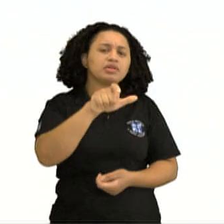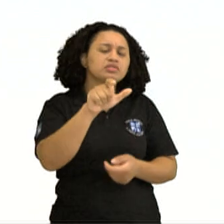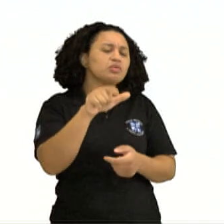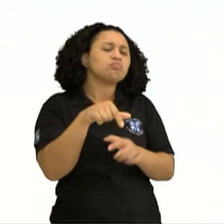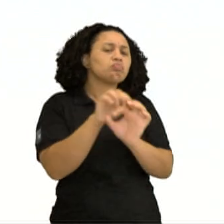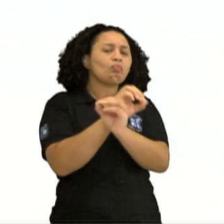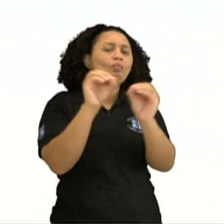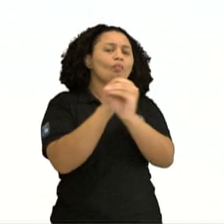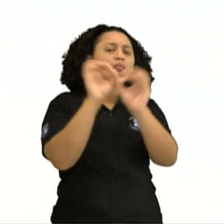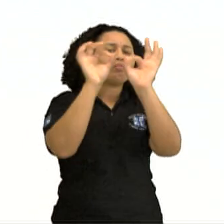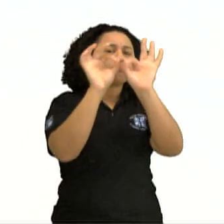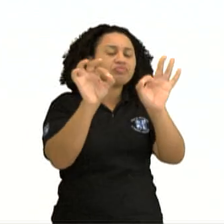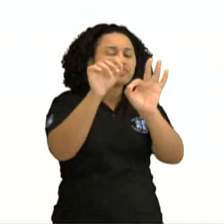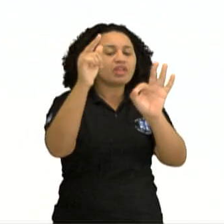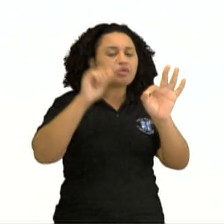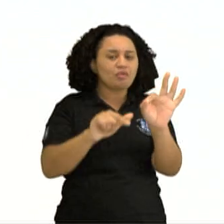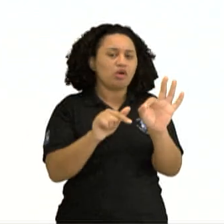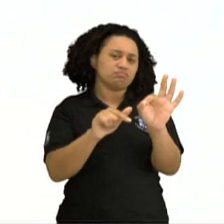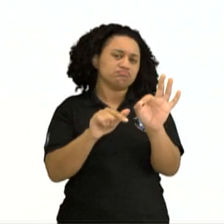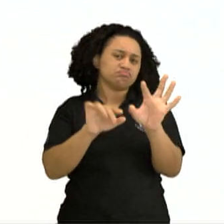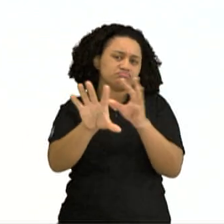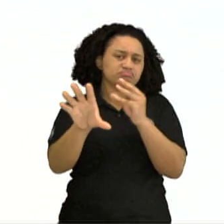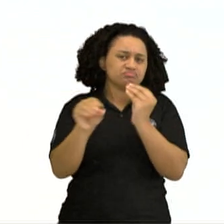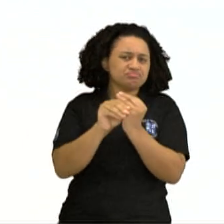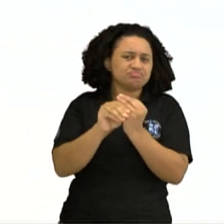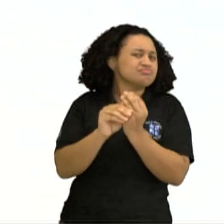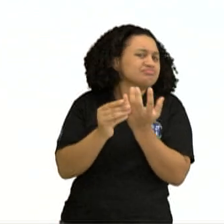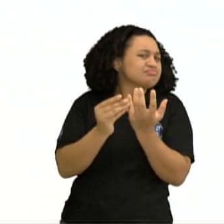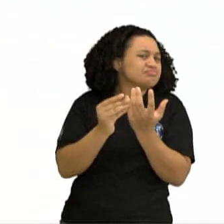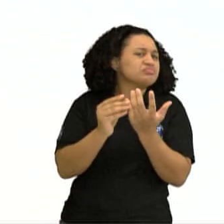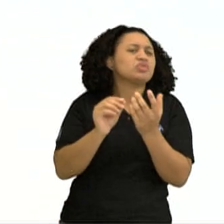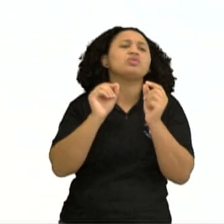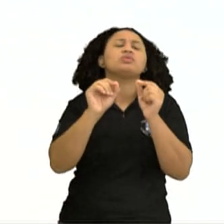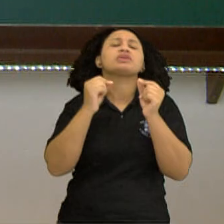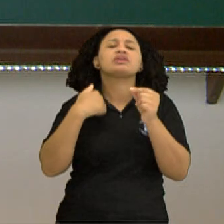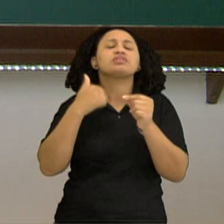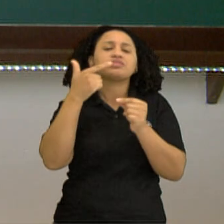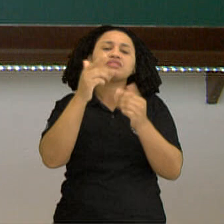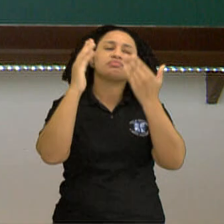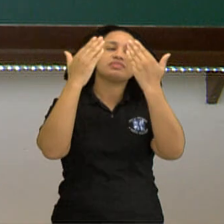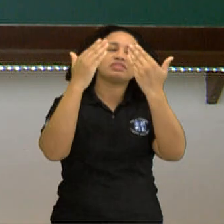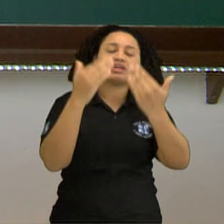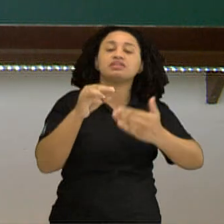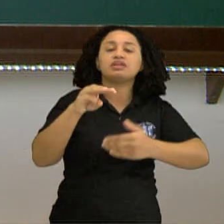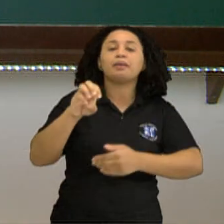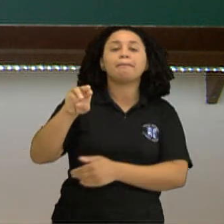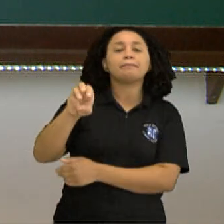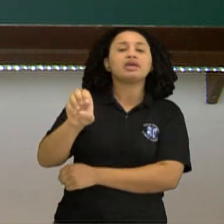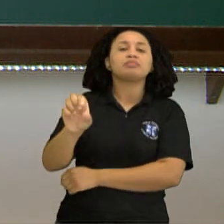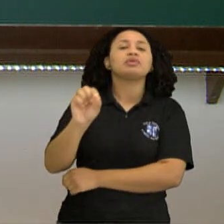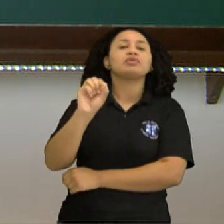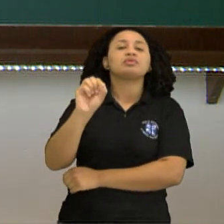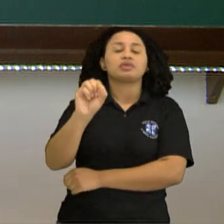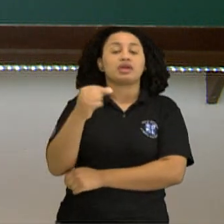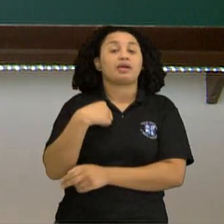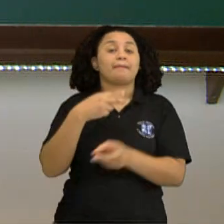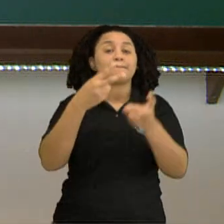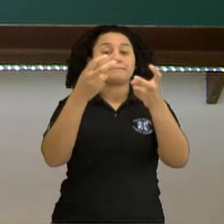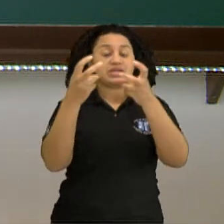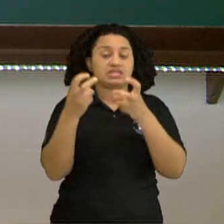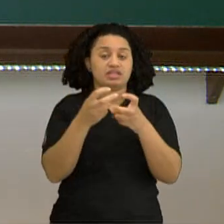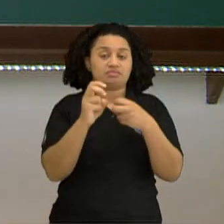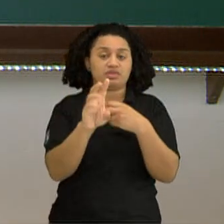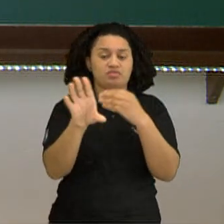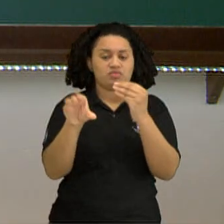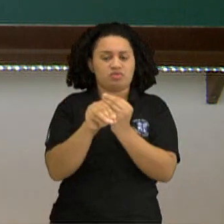simples e depois sujeito composto. O que nós temos que podemos analisar aqui nesse meme? Observem que o